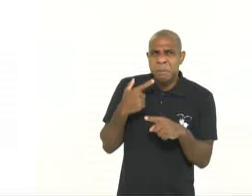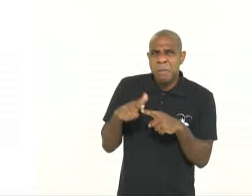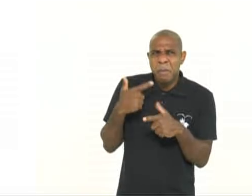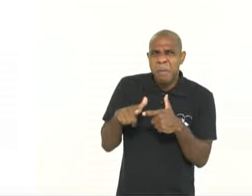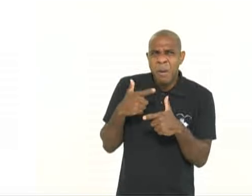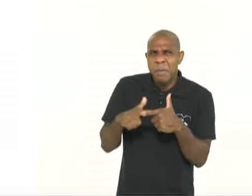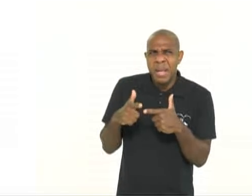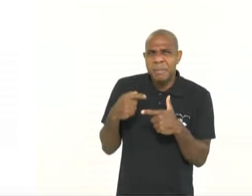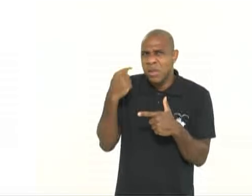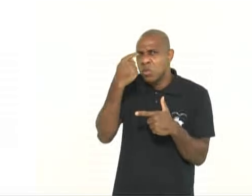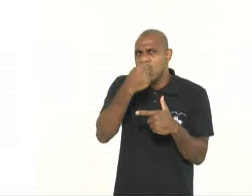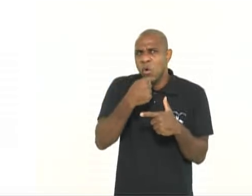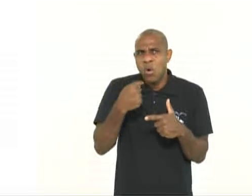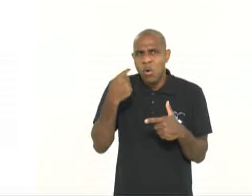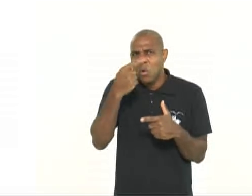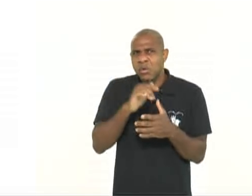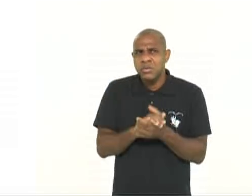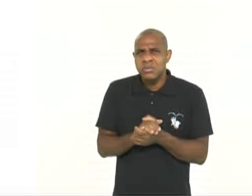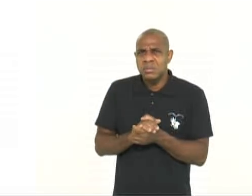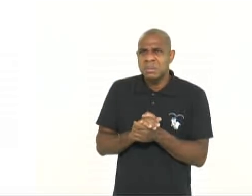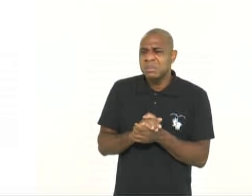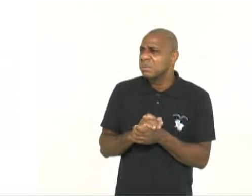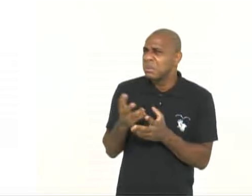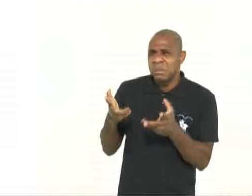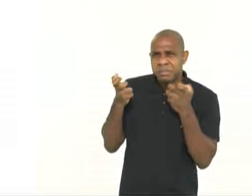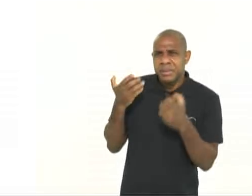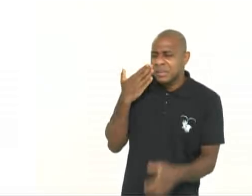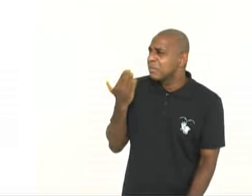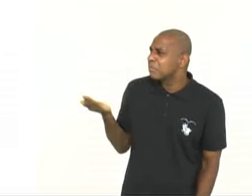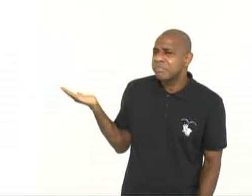seu rosto. Nós vamos falar um pouco sobre isso também.